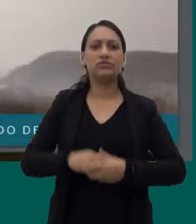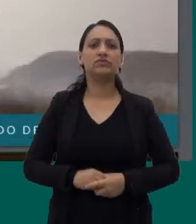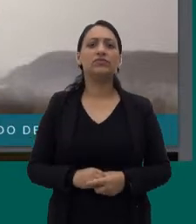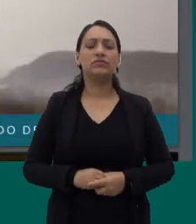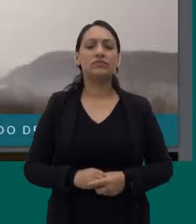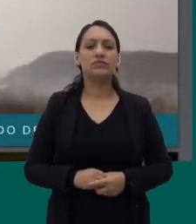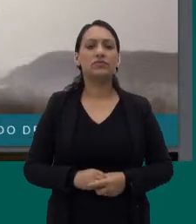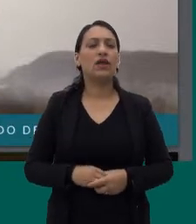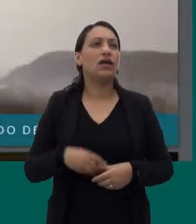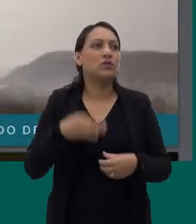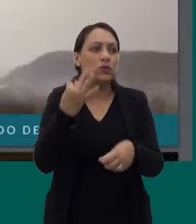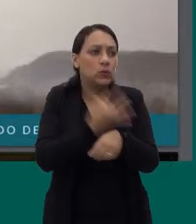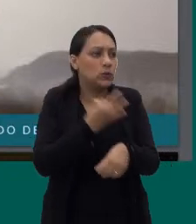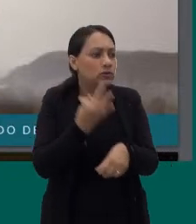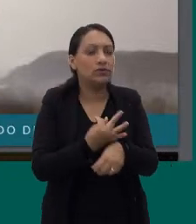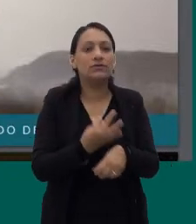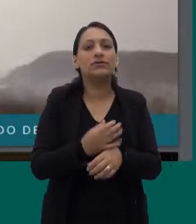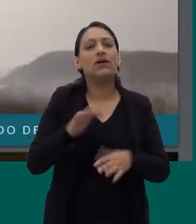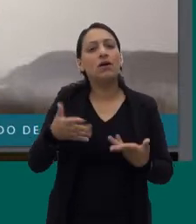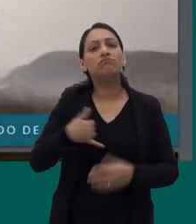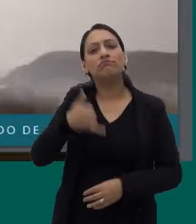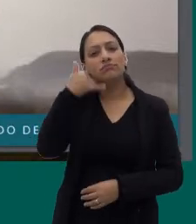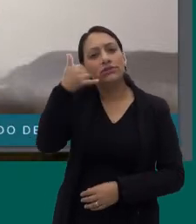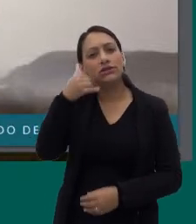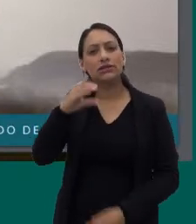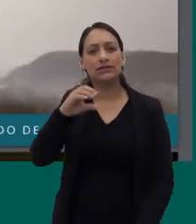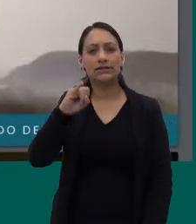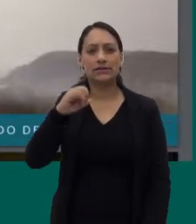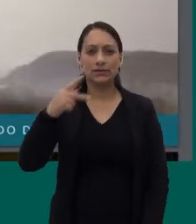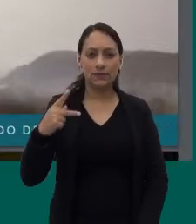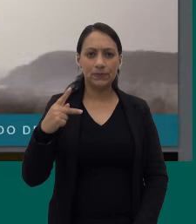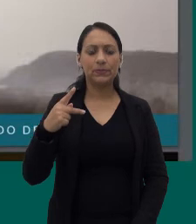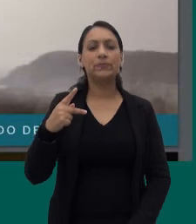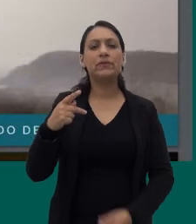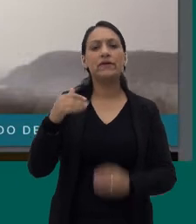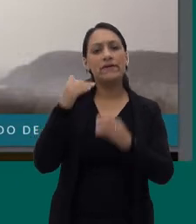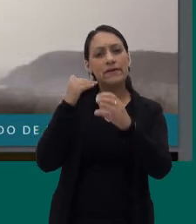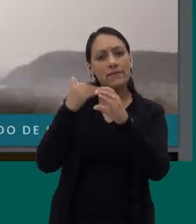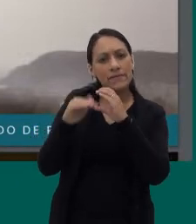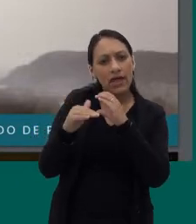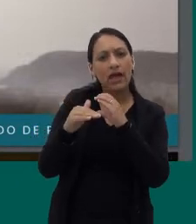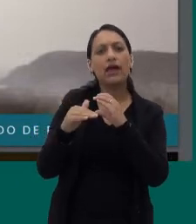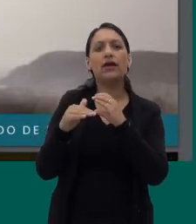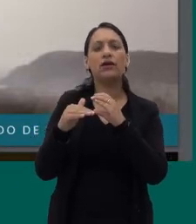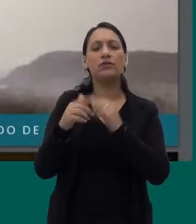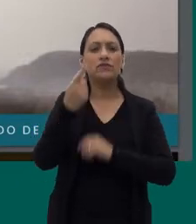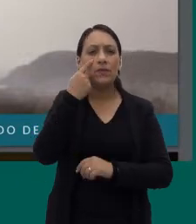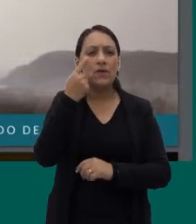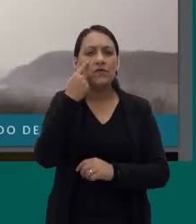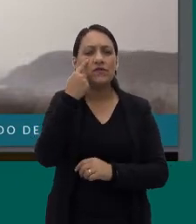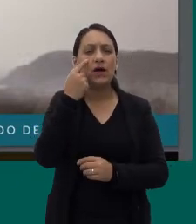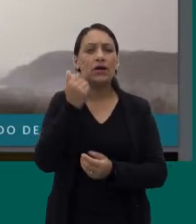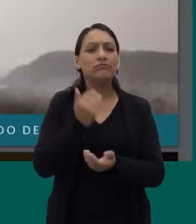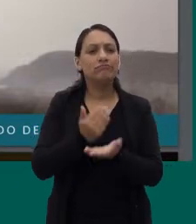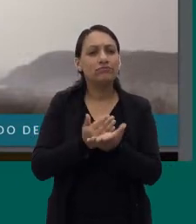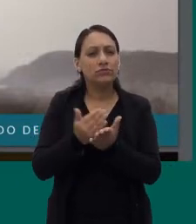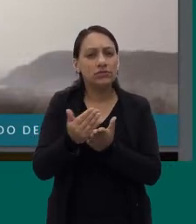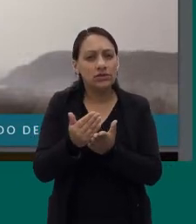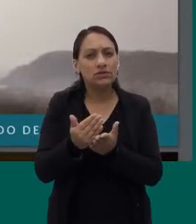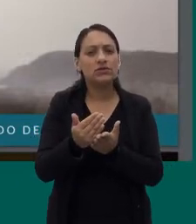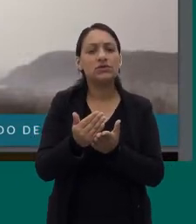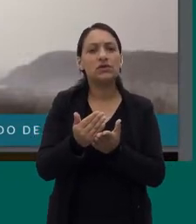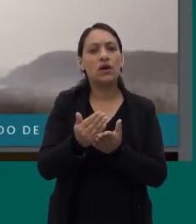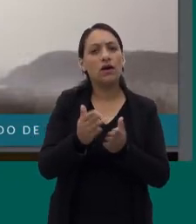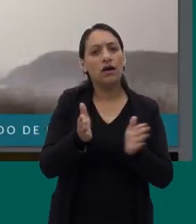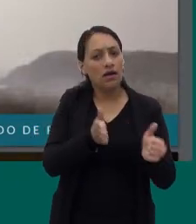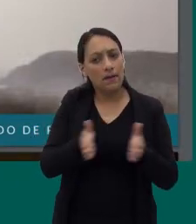não estou aguentando. Liga para o CIP, manda um e-mail. A gente vai fazer, nem que seja uma escuta inicial, encaminhar, então, para algum outro